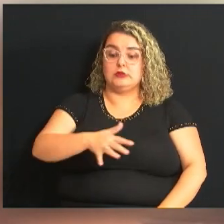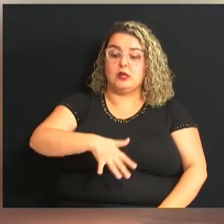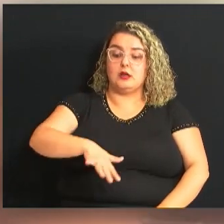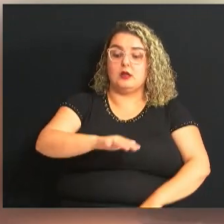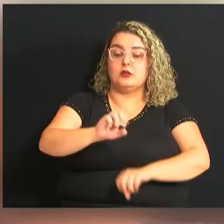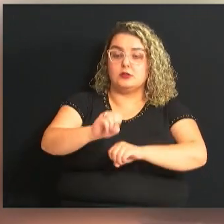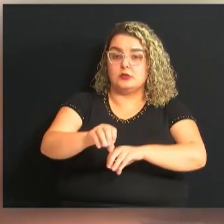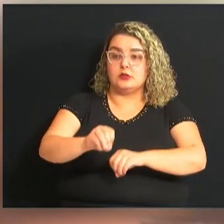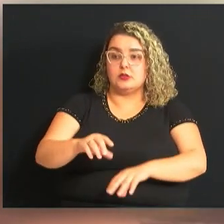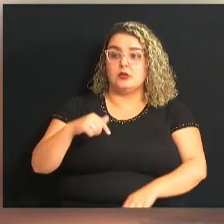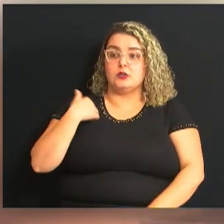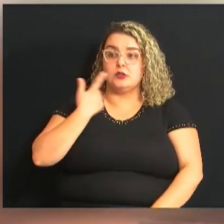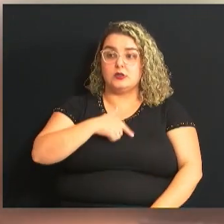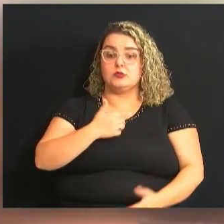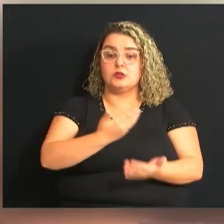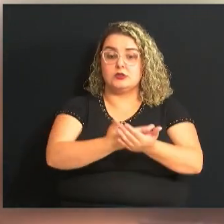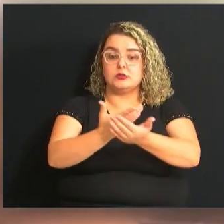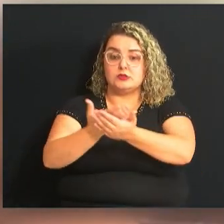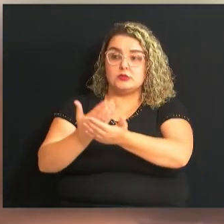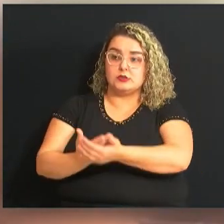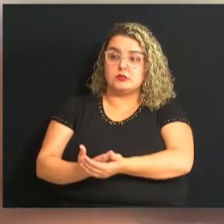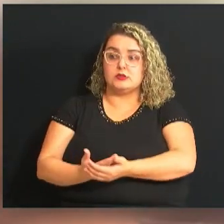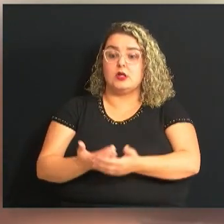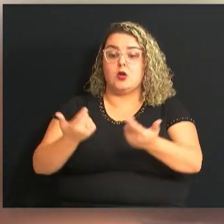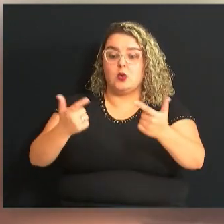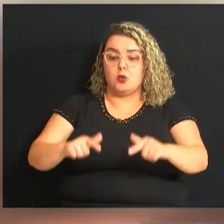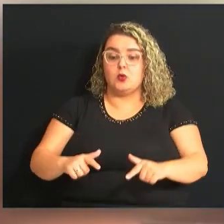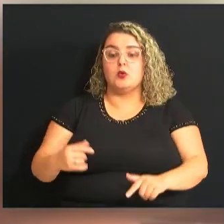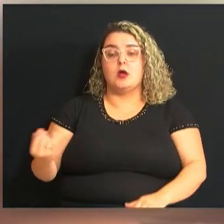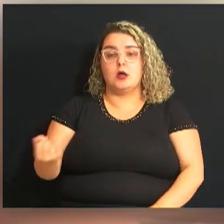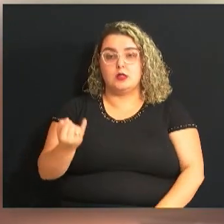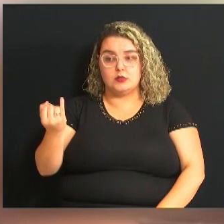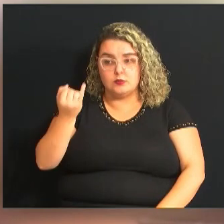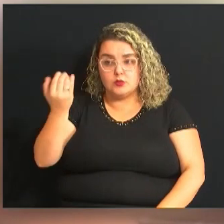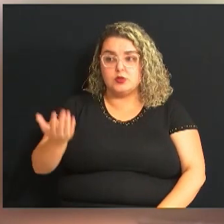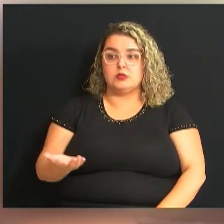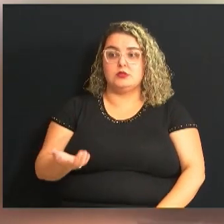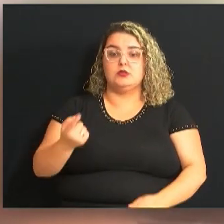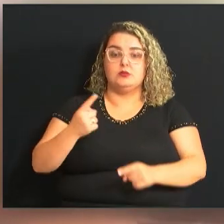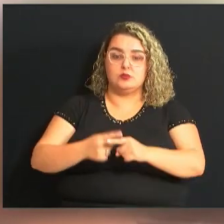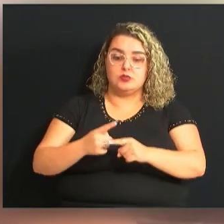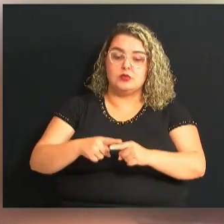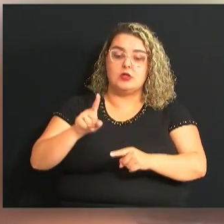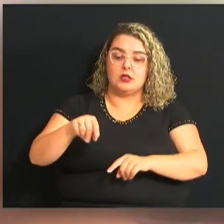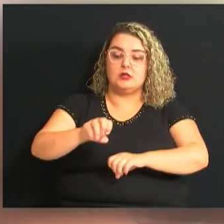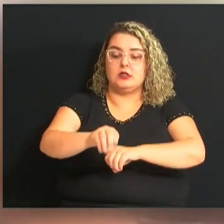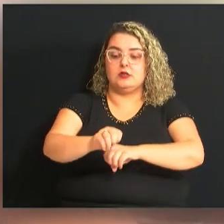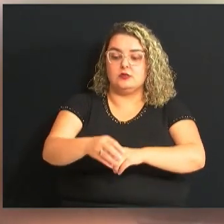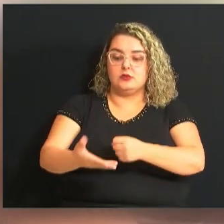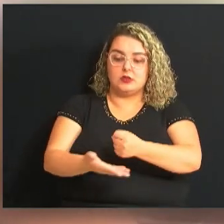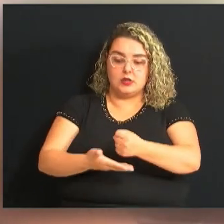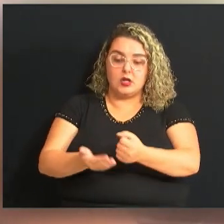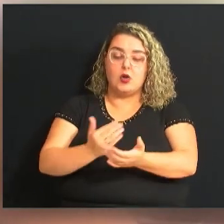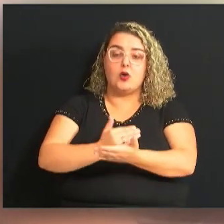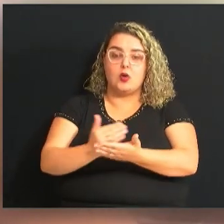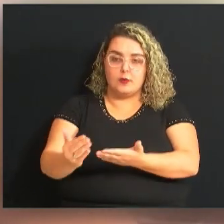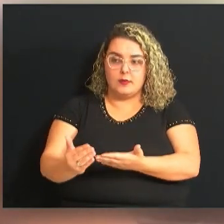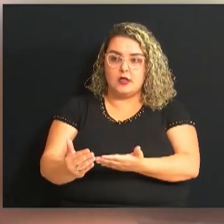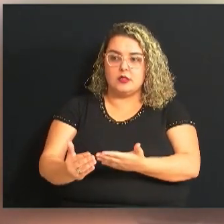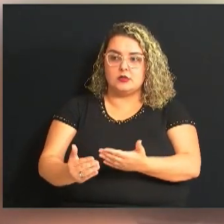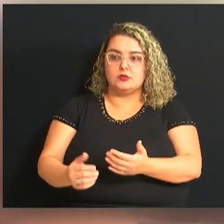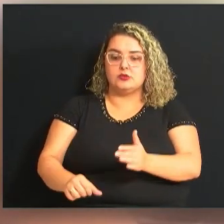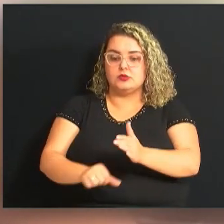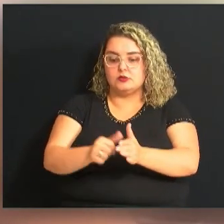nas nossas escolas, é um espaço extremamente importante, porque é na educação básica que a gente começa ali, logo nos primeiros momentos,